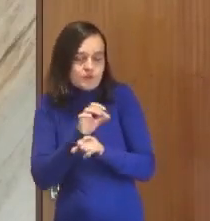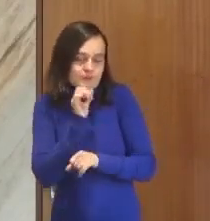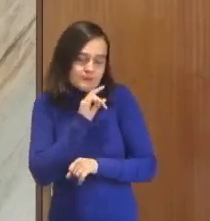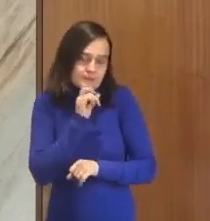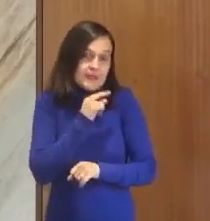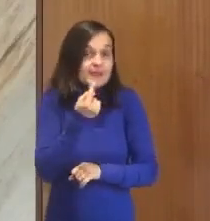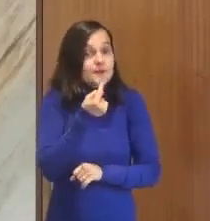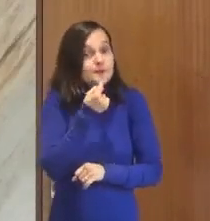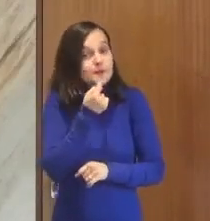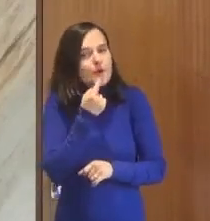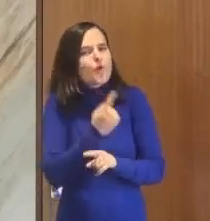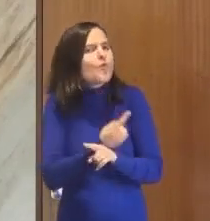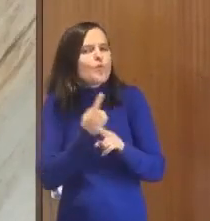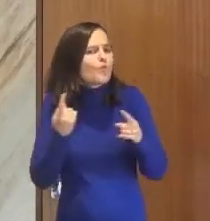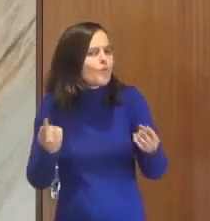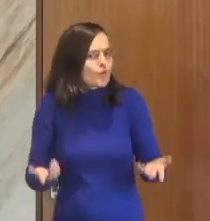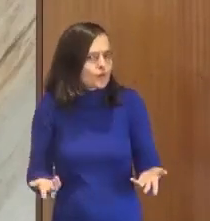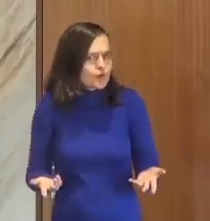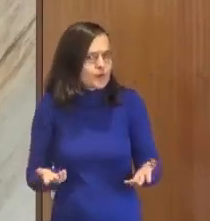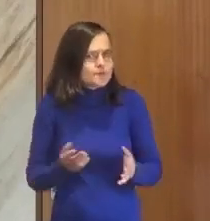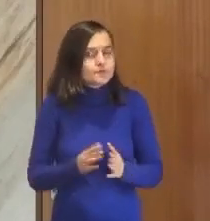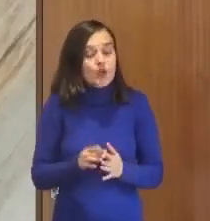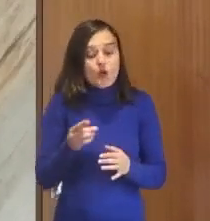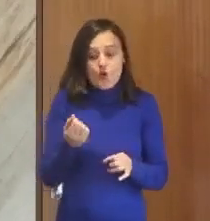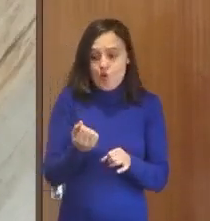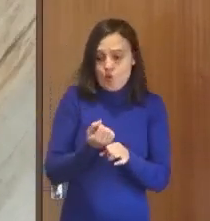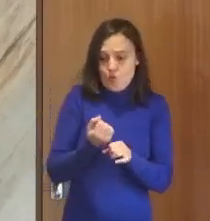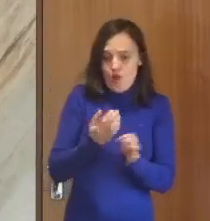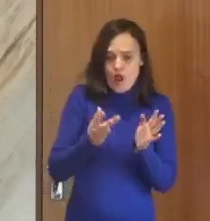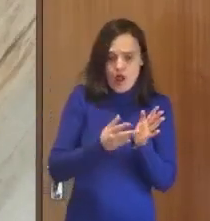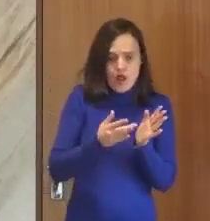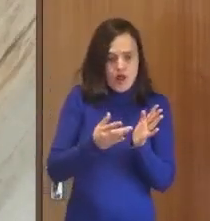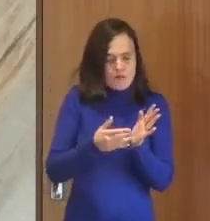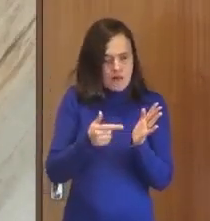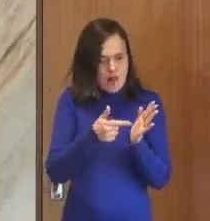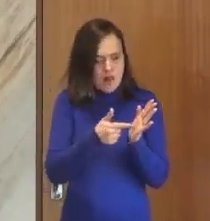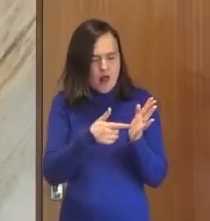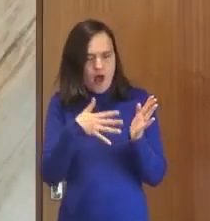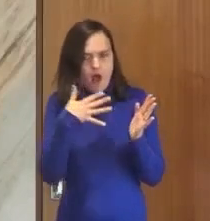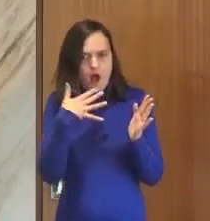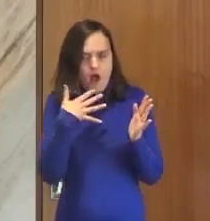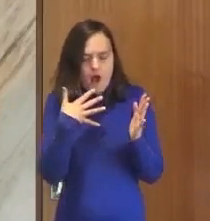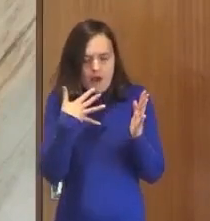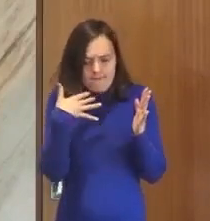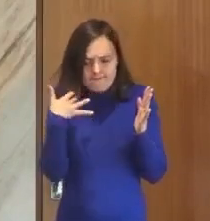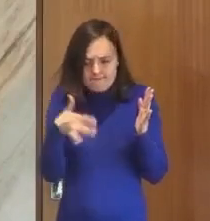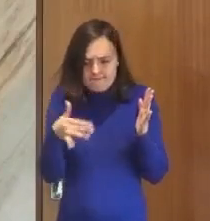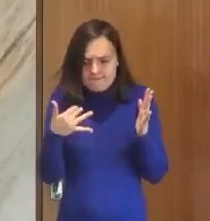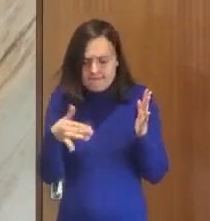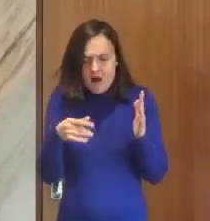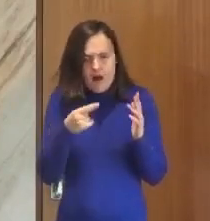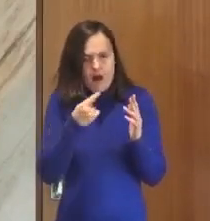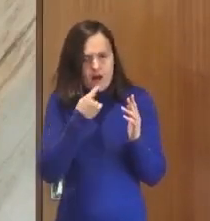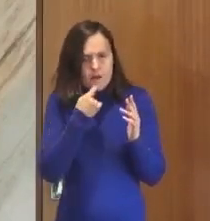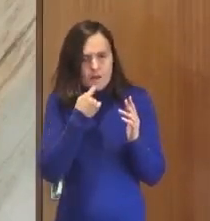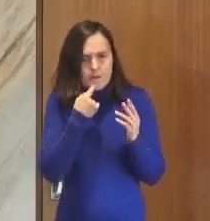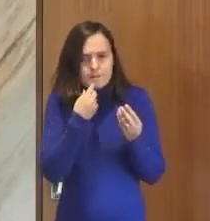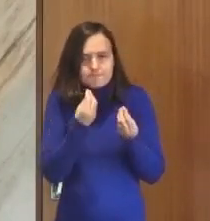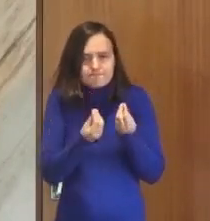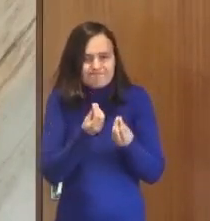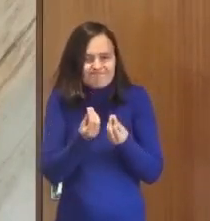e percebermos porquê que uma obra desta grandeza não foi reconhecida